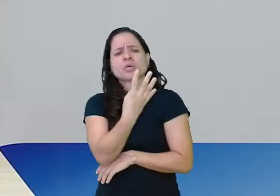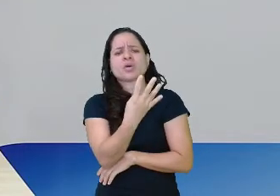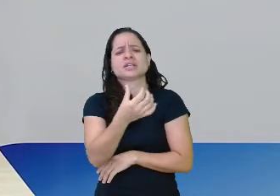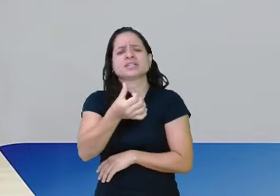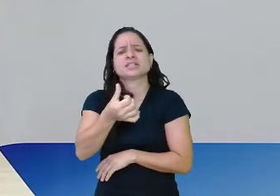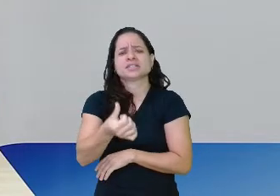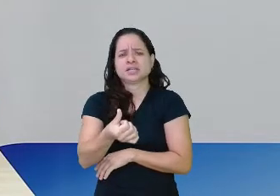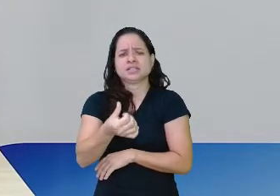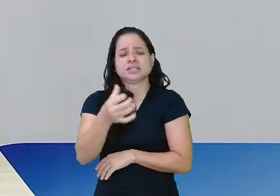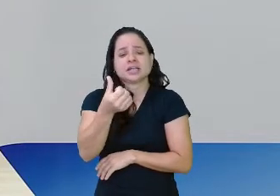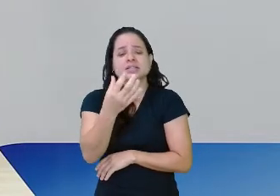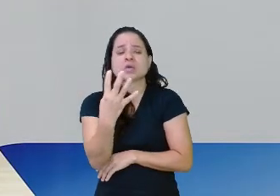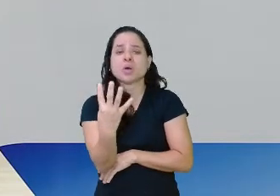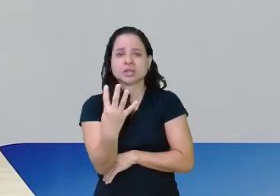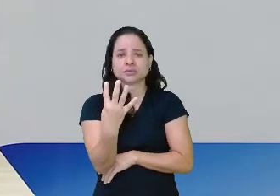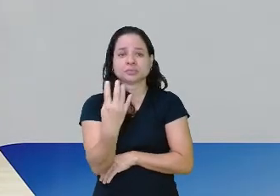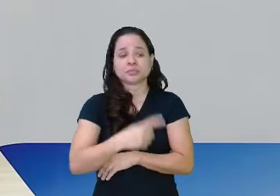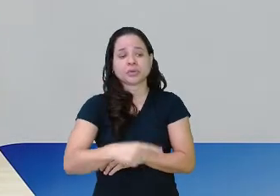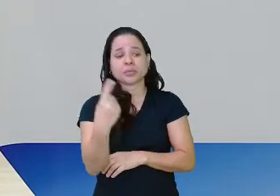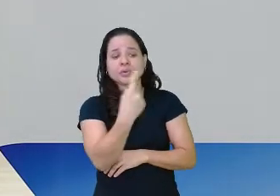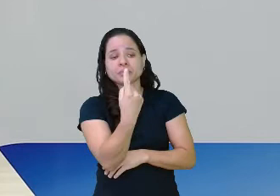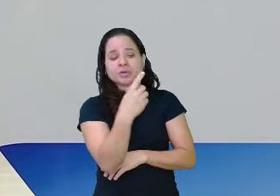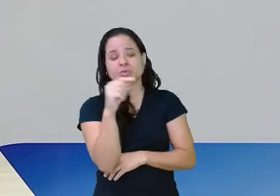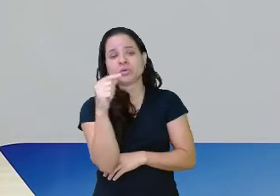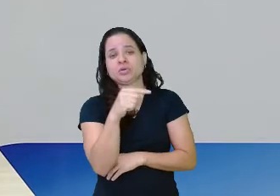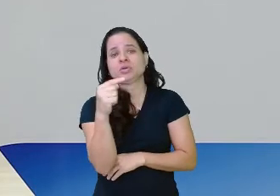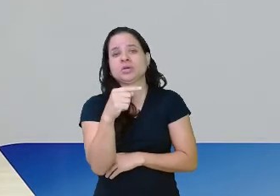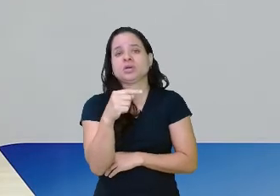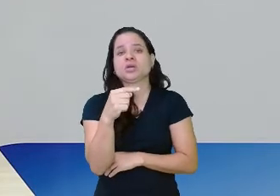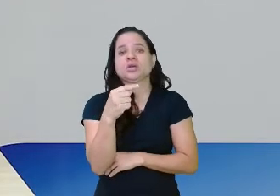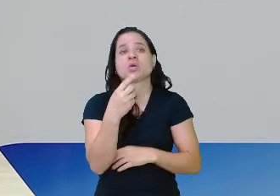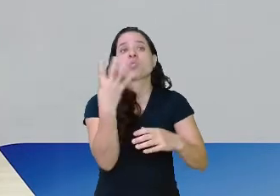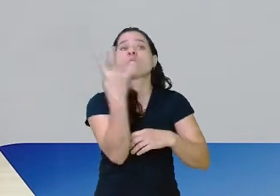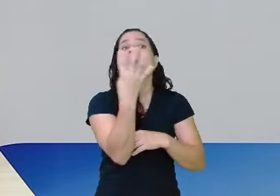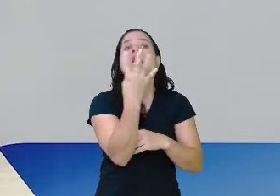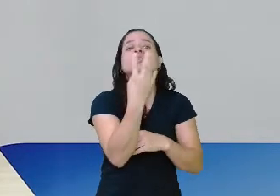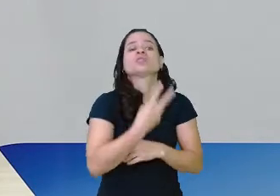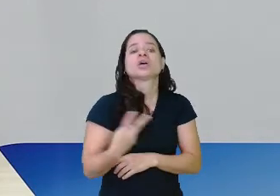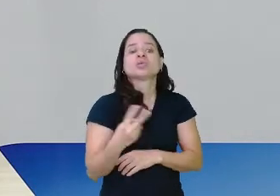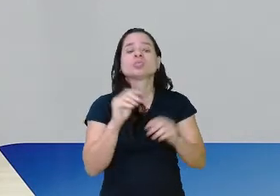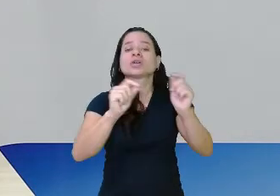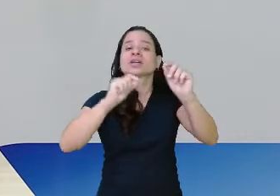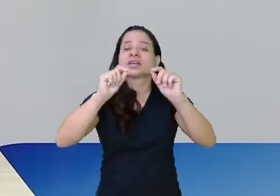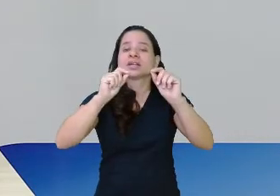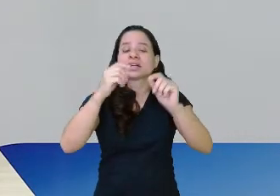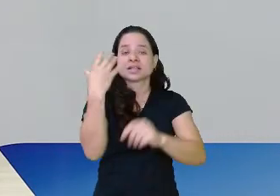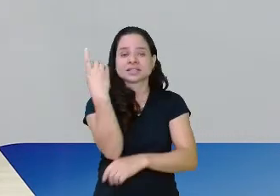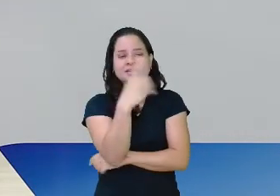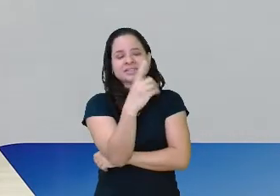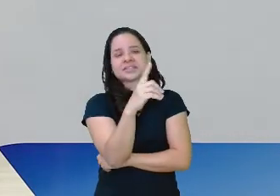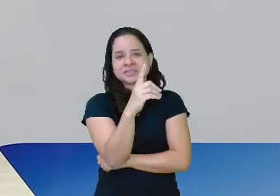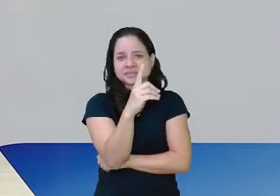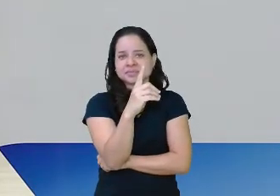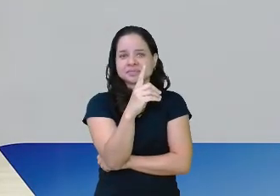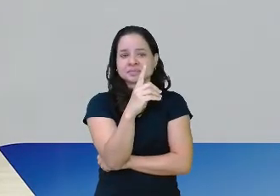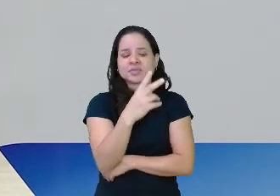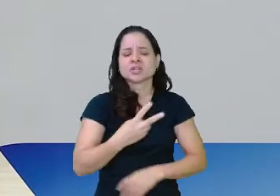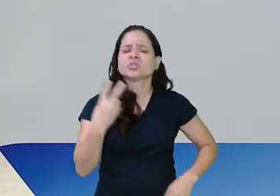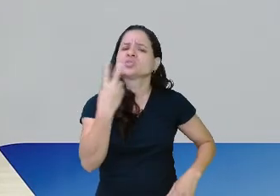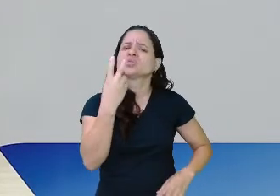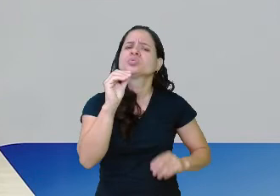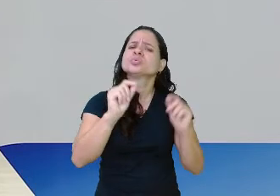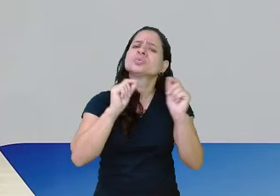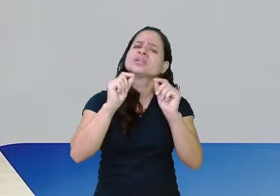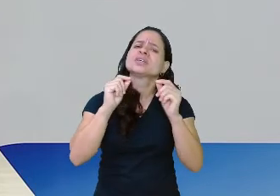e 64. No primeiro número, o número 4 vale o quê? Dezena. E no